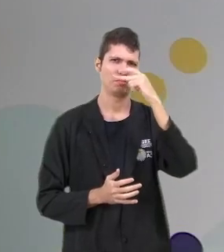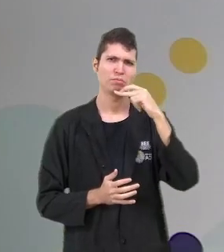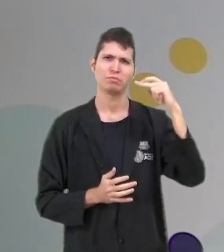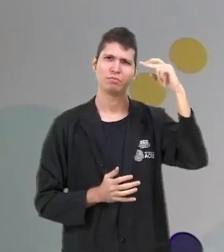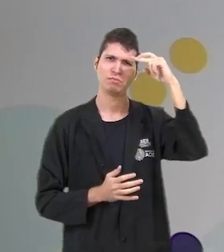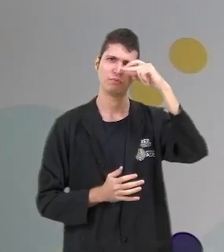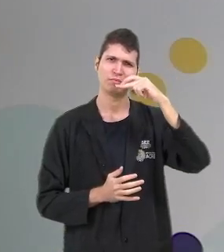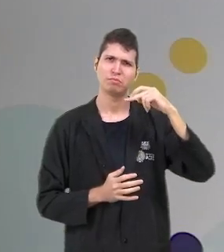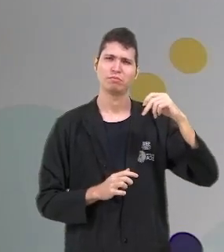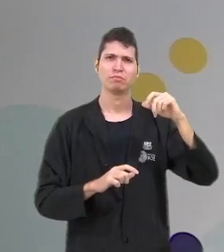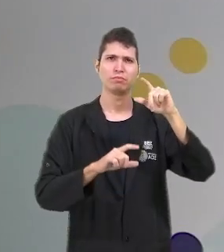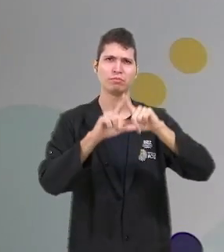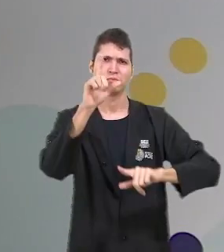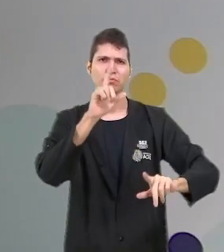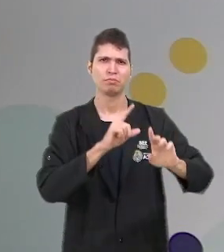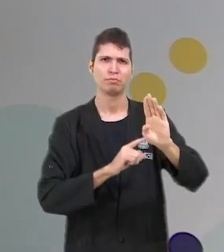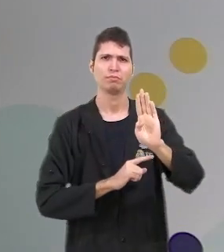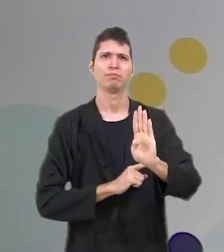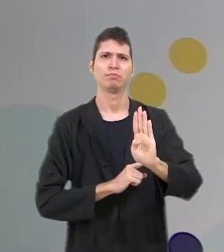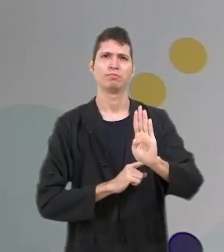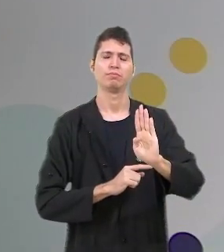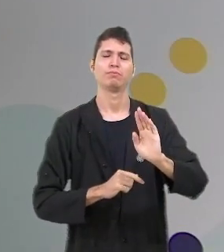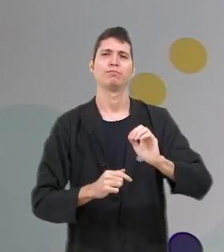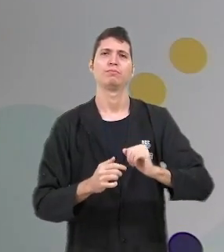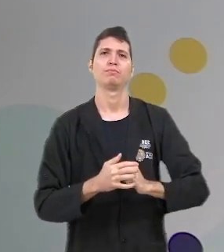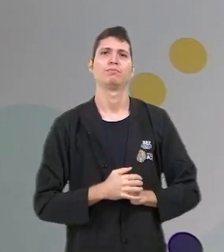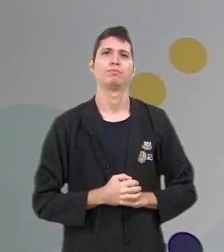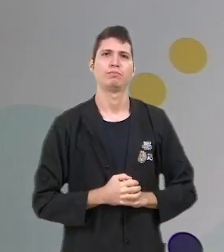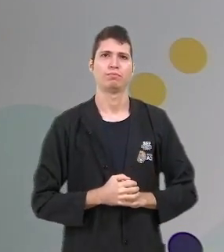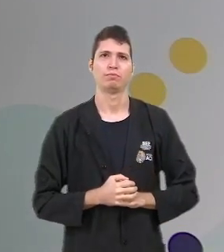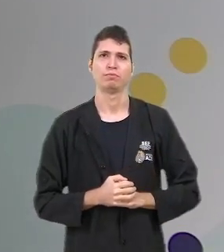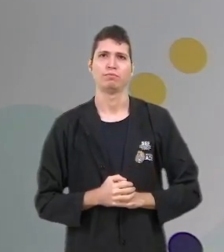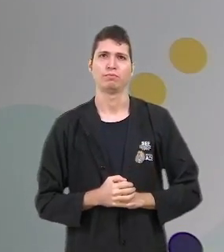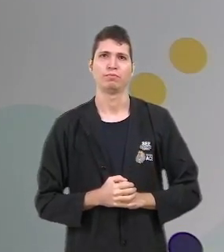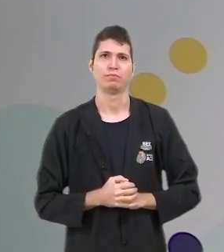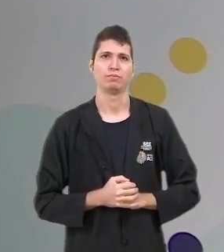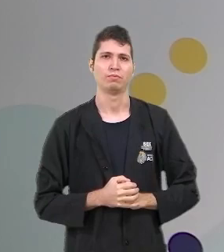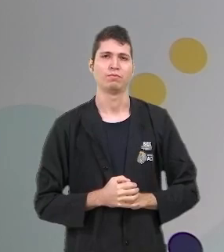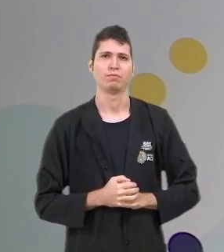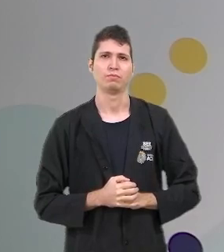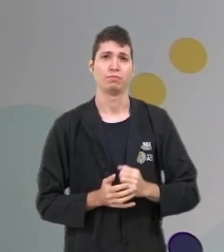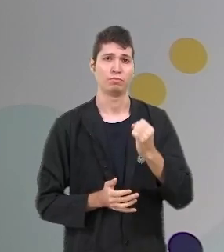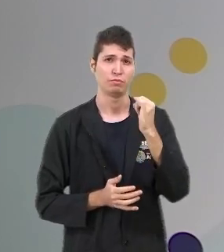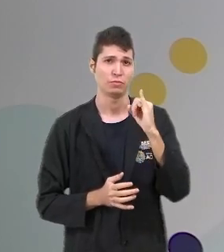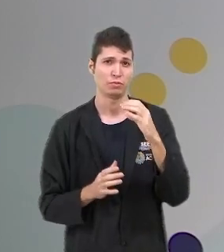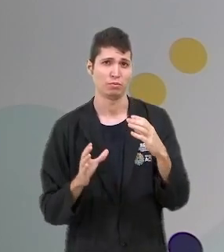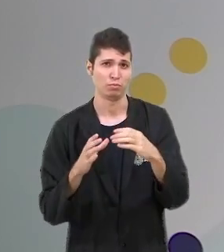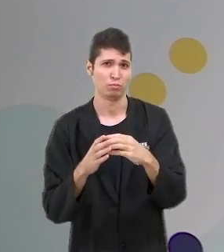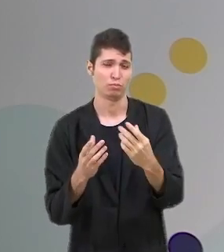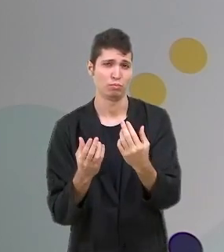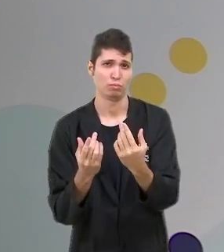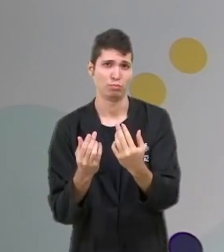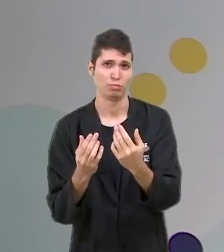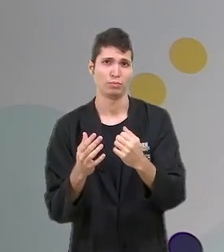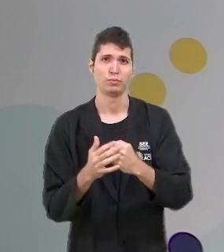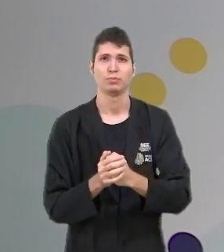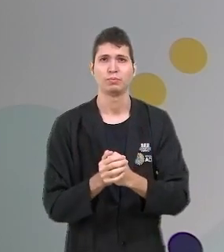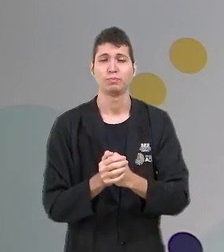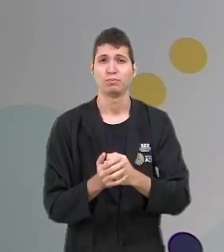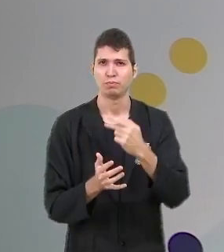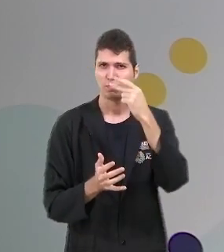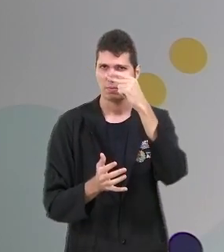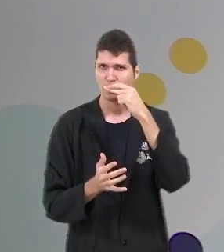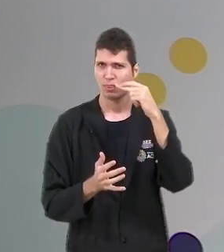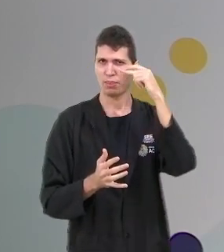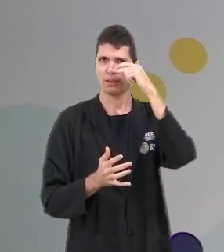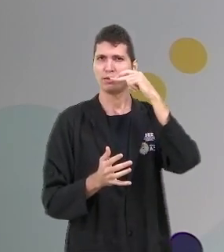alternativa B, tá? Lembrando que se eles estão no mesmo grupo, eu vou analisar o que